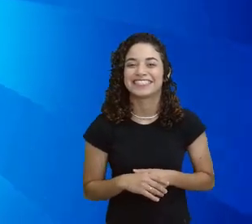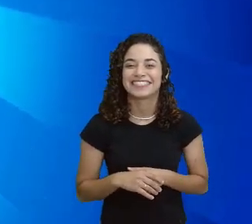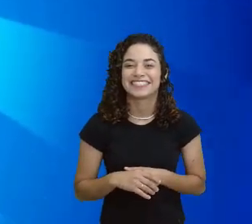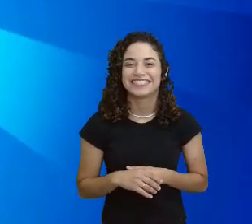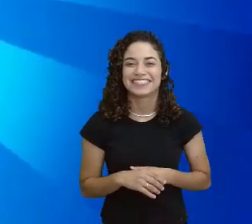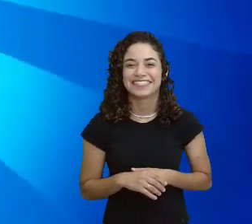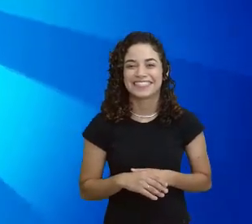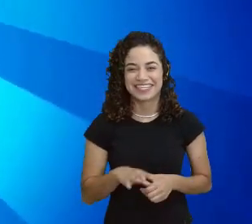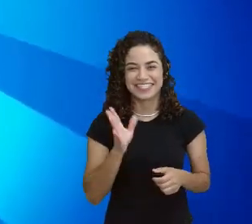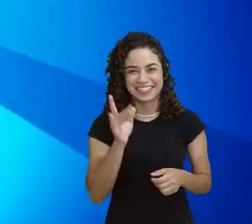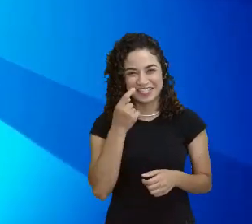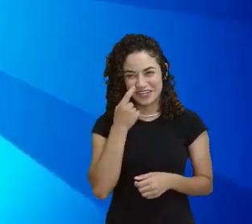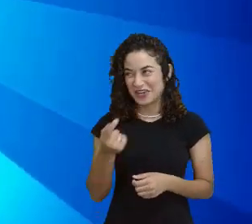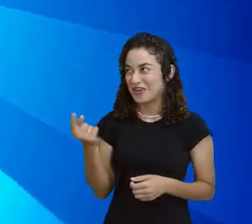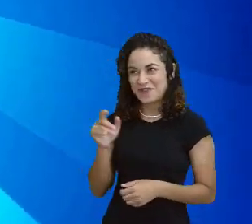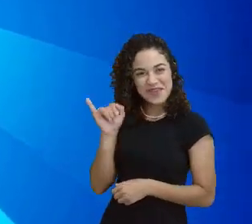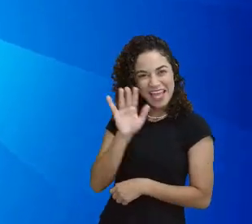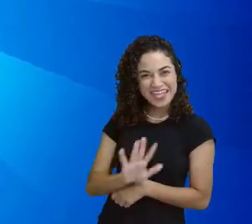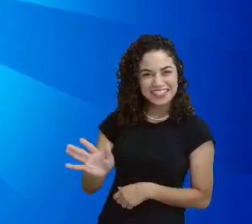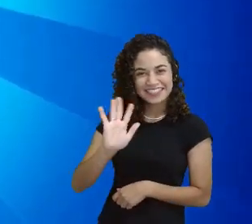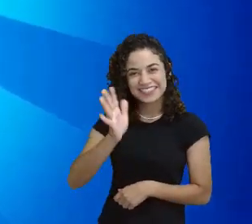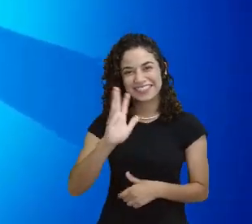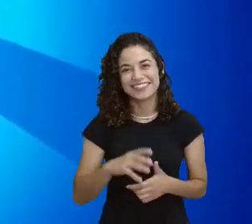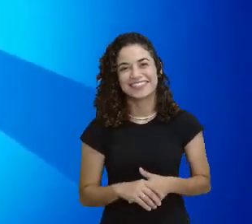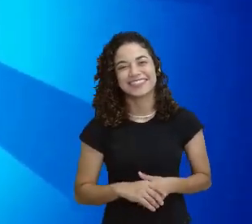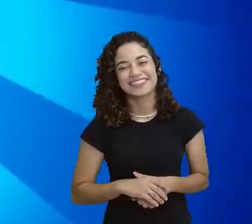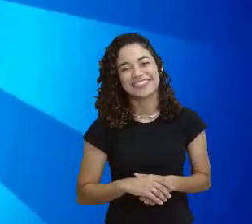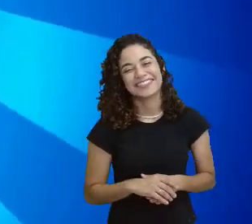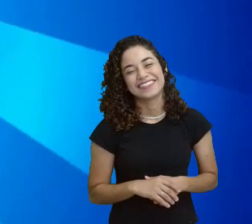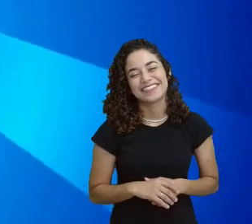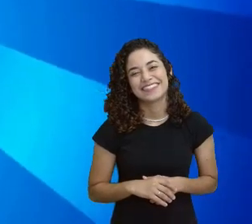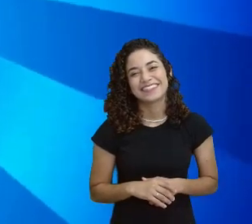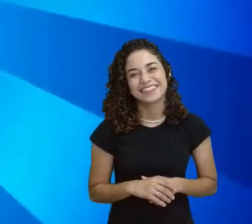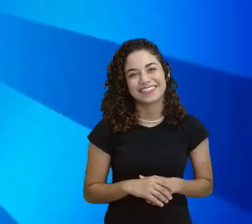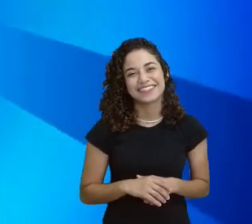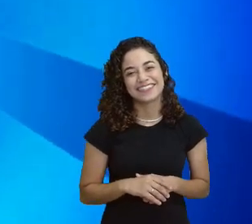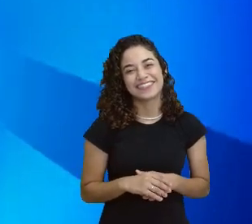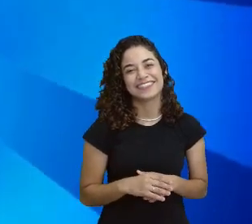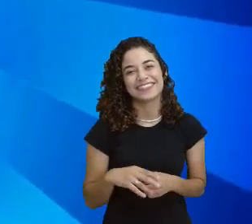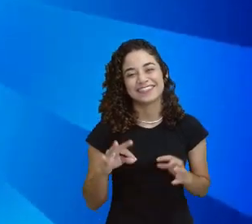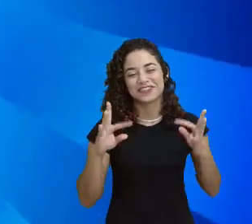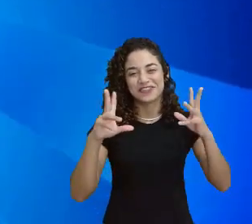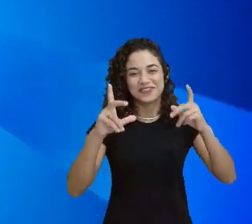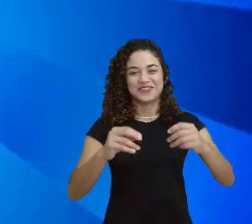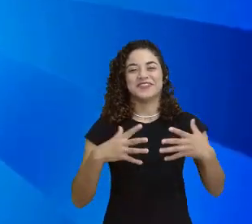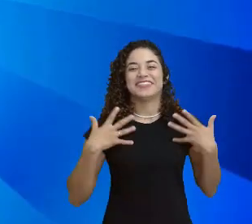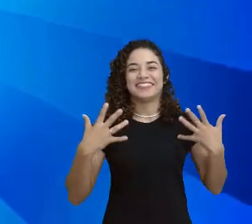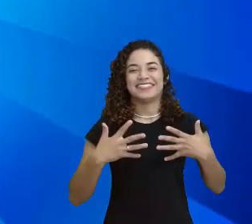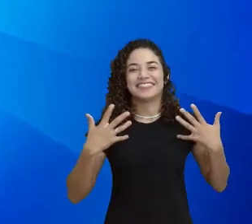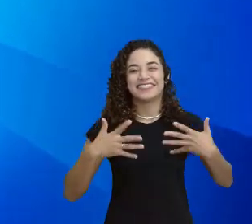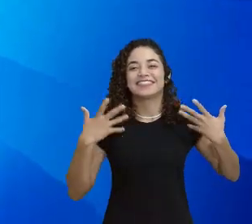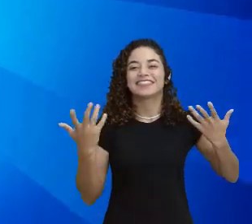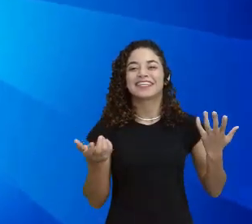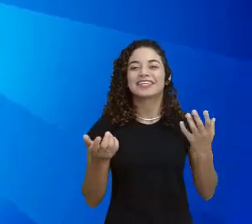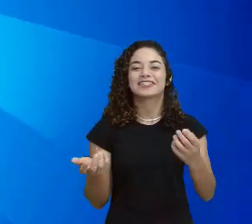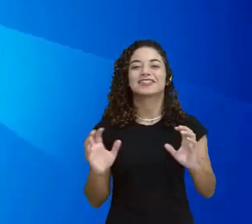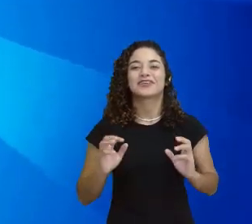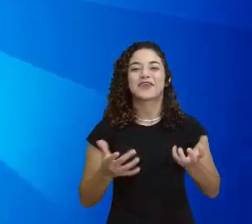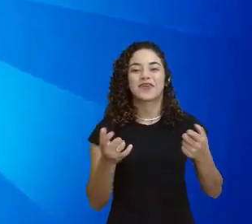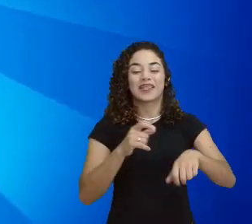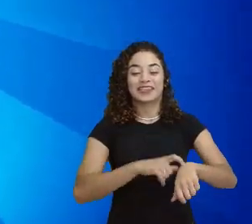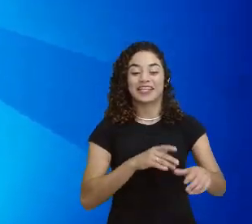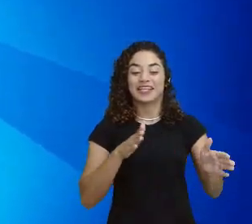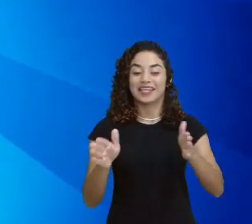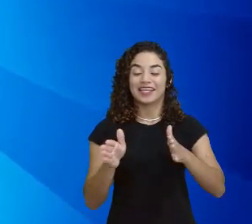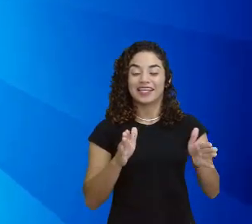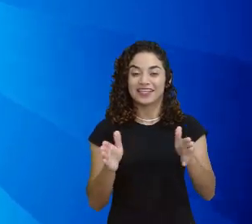Eita, já viram essa figura aí, né? Olha. Ah lá, todo contente aí, ó, chegou a época dele,